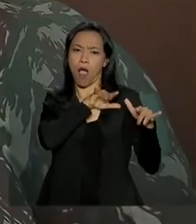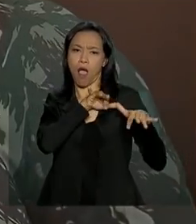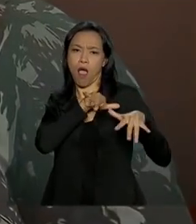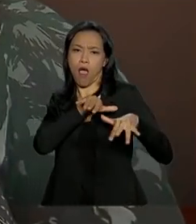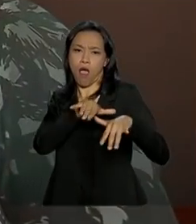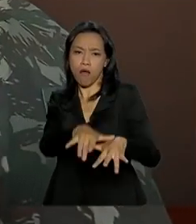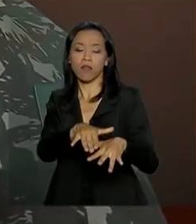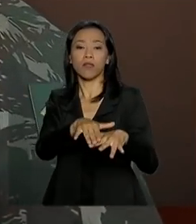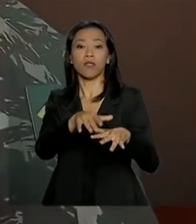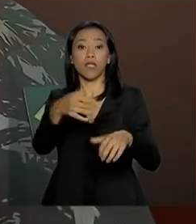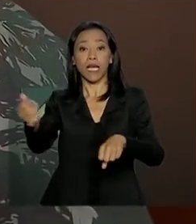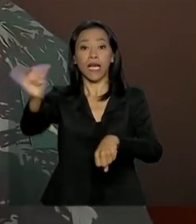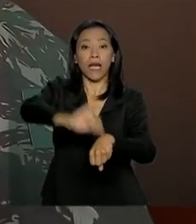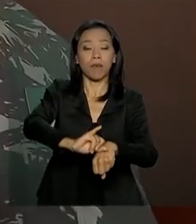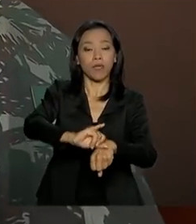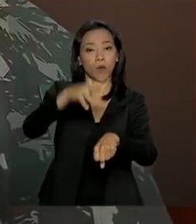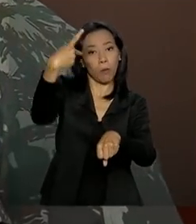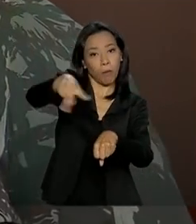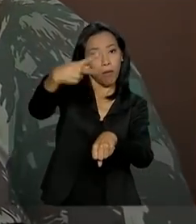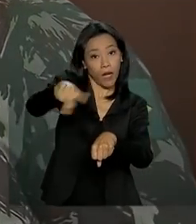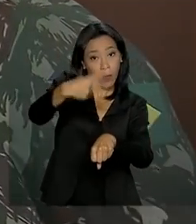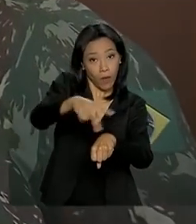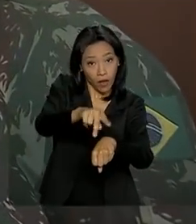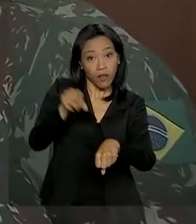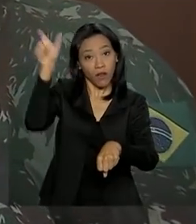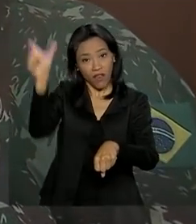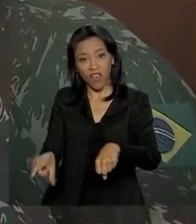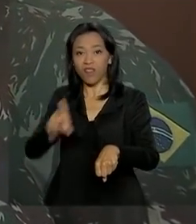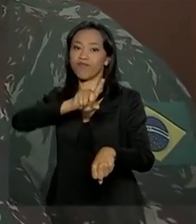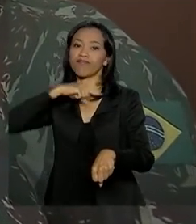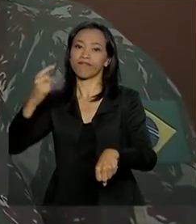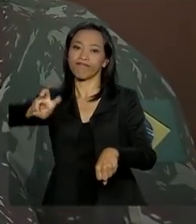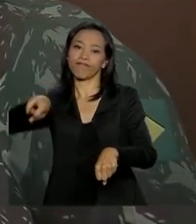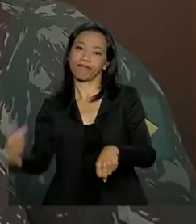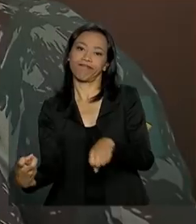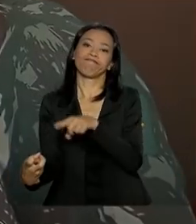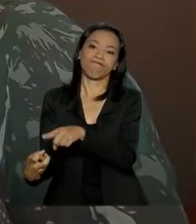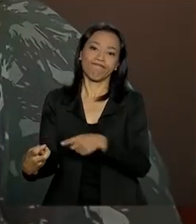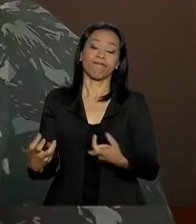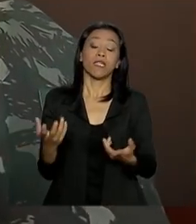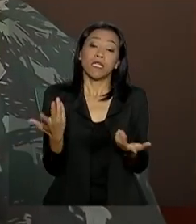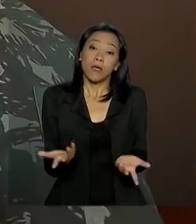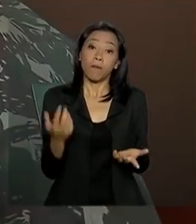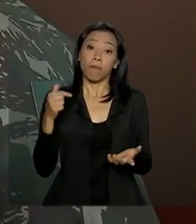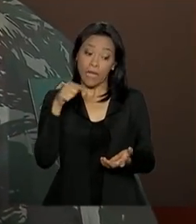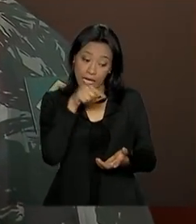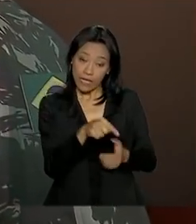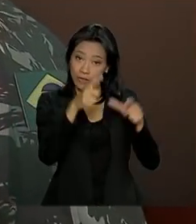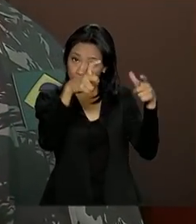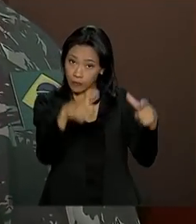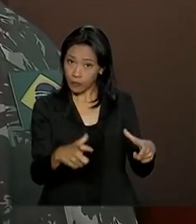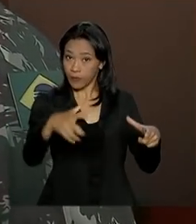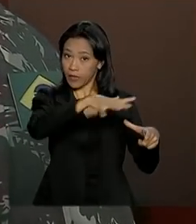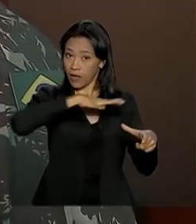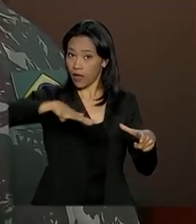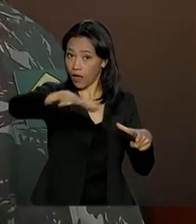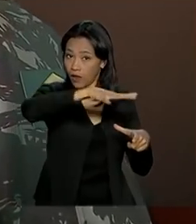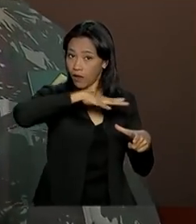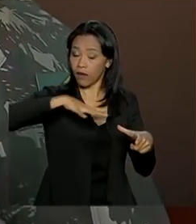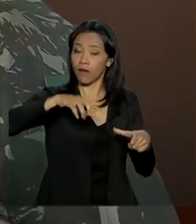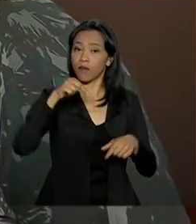capital do Paraguai, em Assunção. O regimento ele é uma unidade